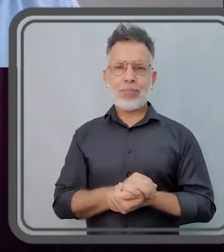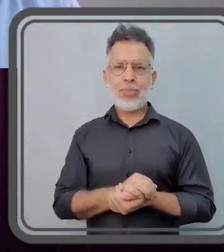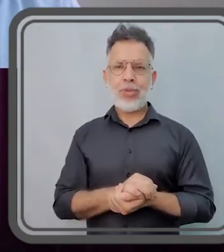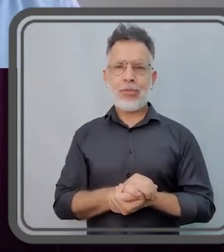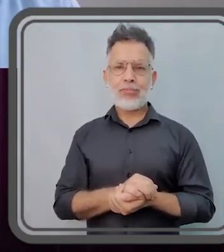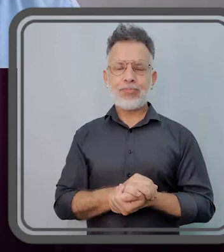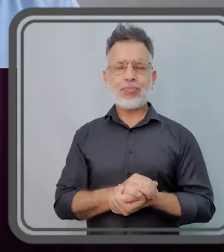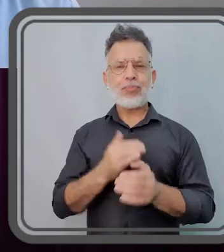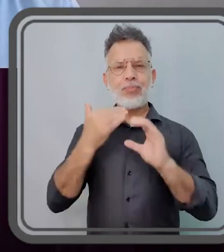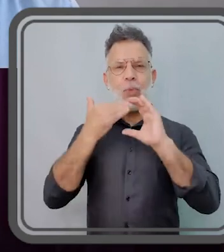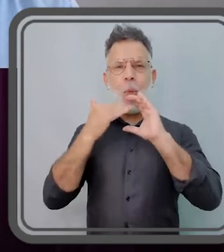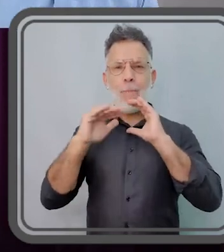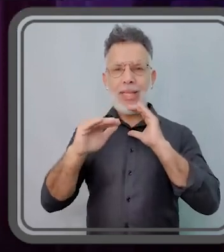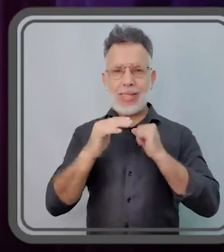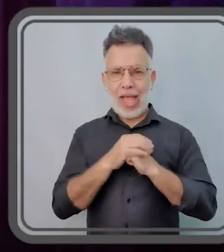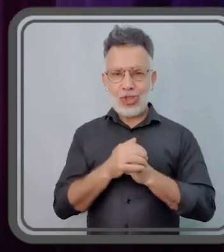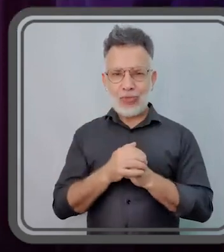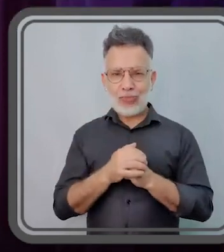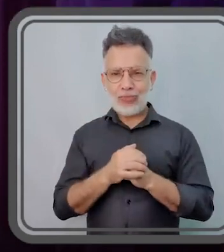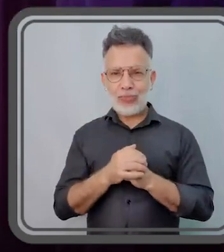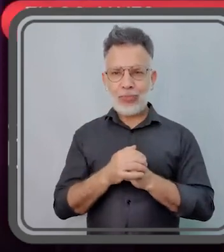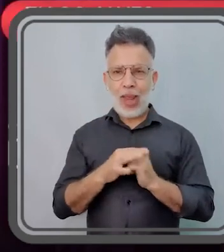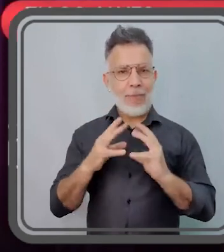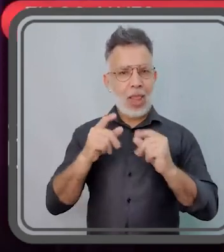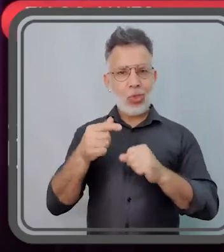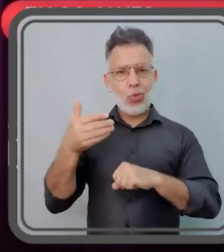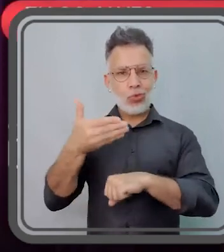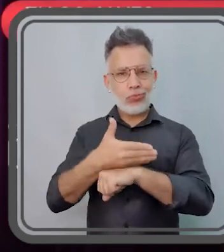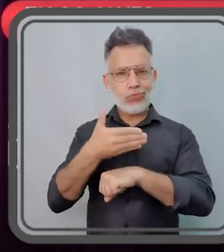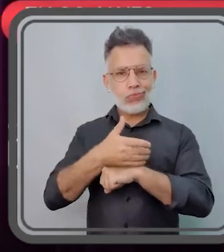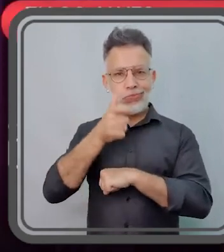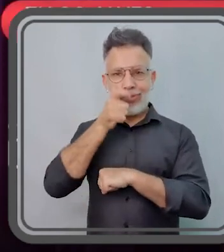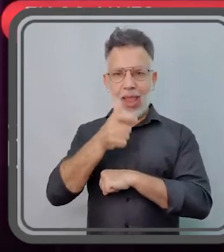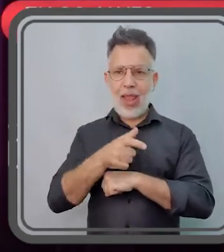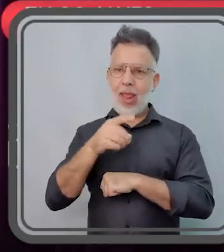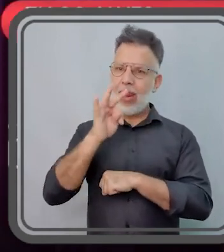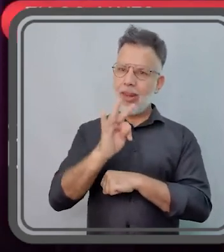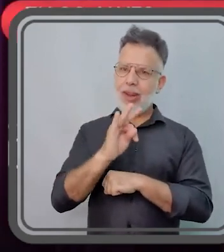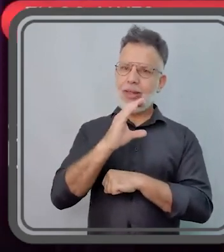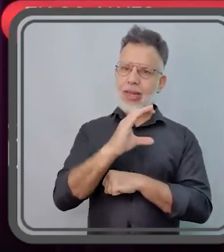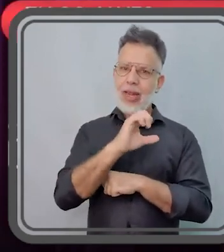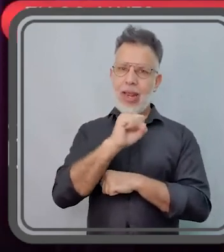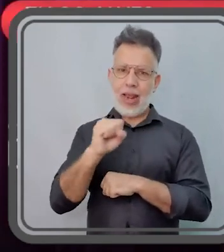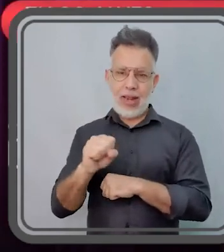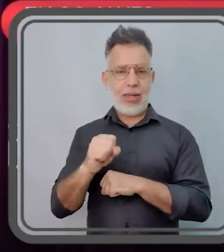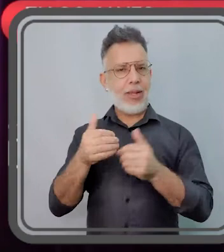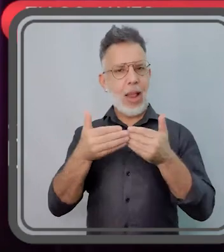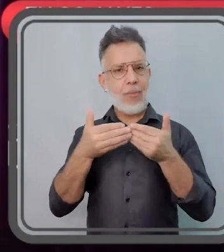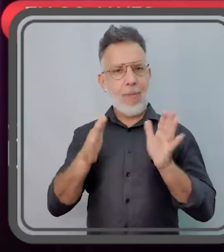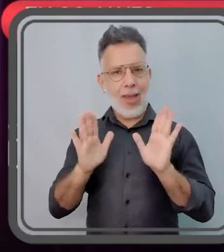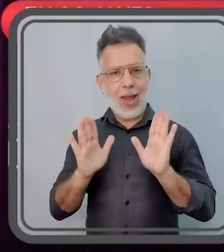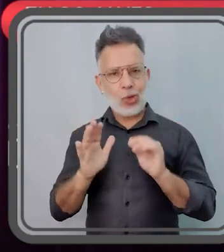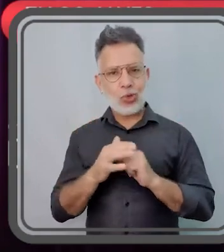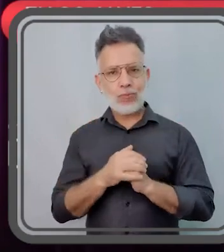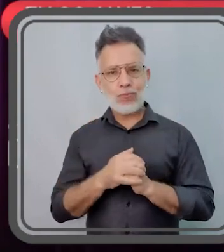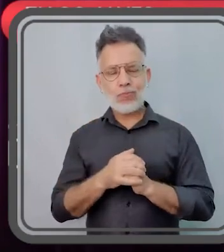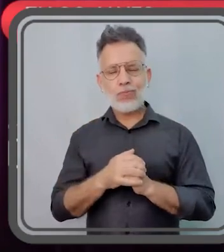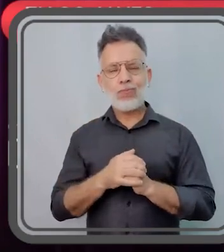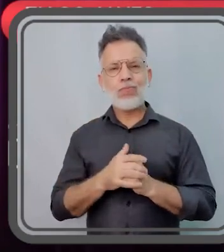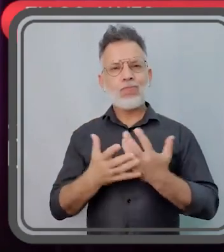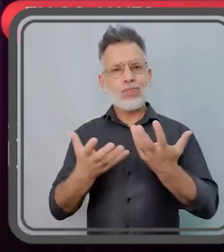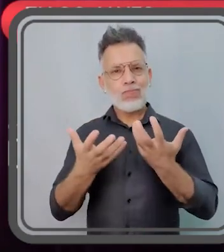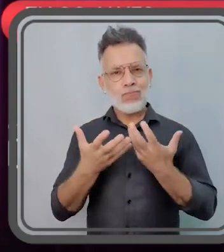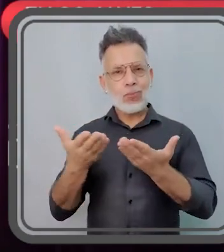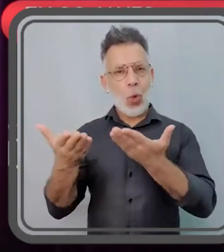Uma mensagem para todos os participantes, não? TCS, nós estamos abertos com braços para